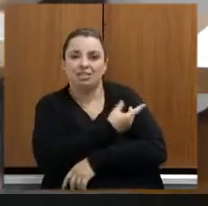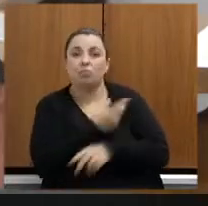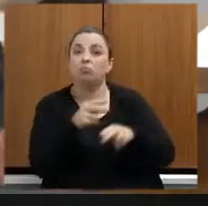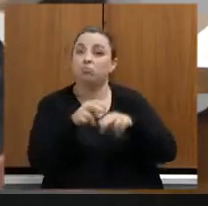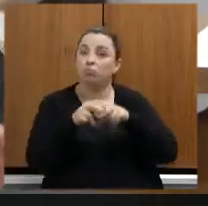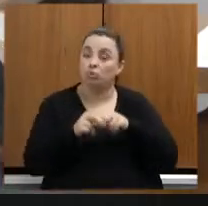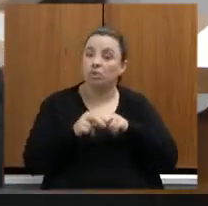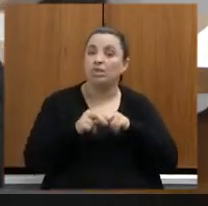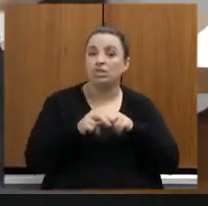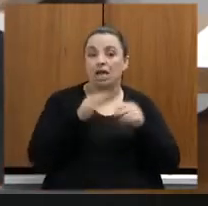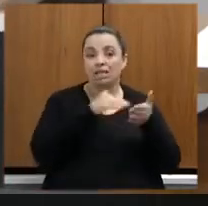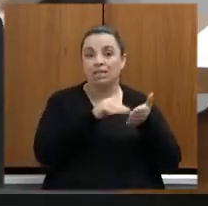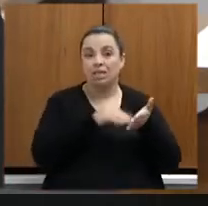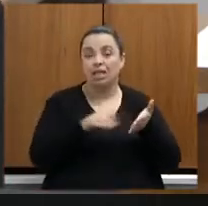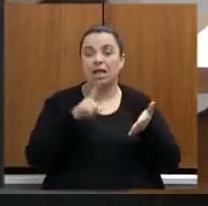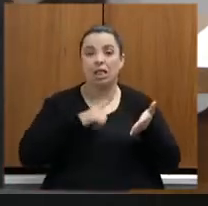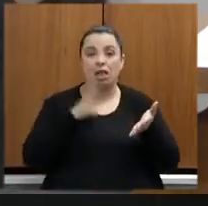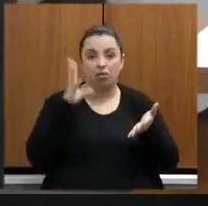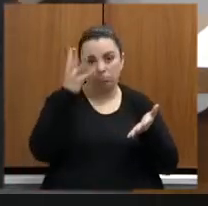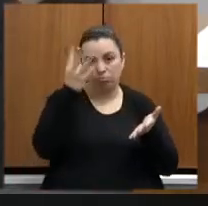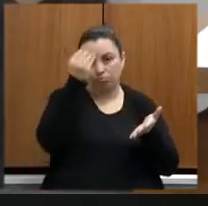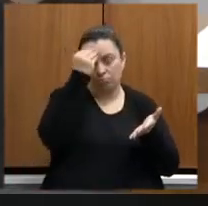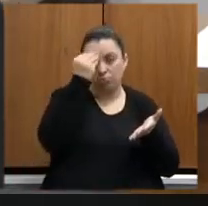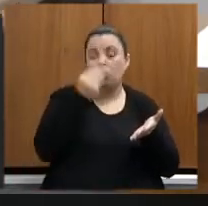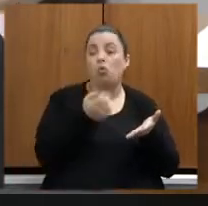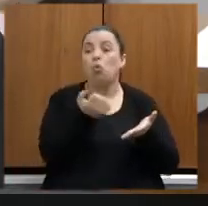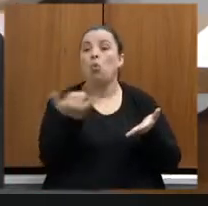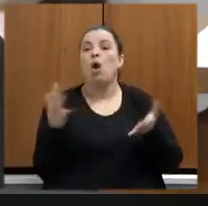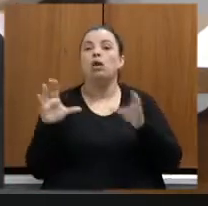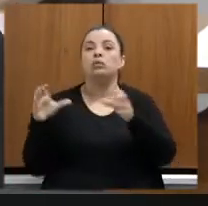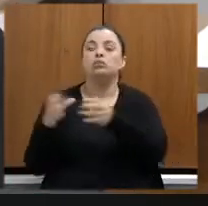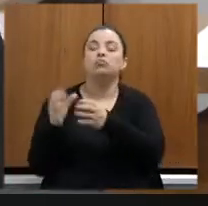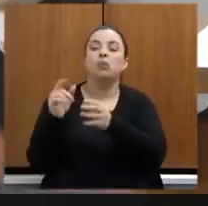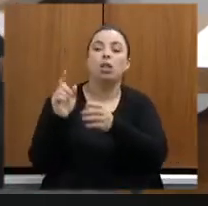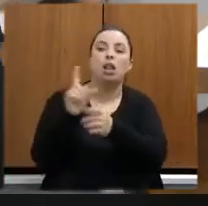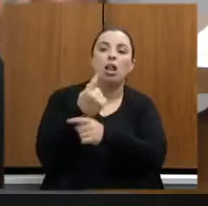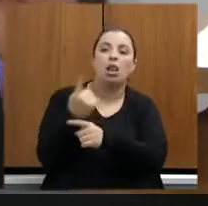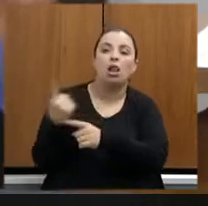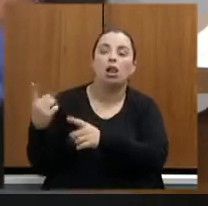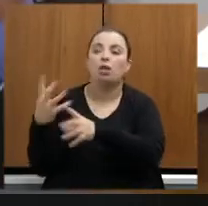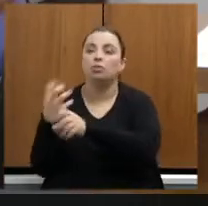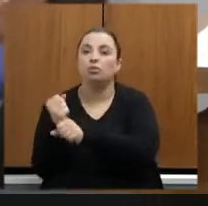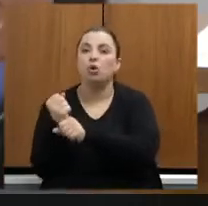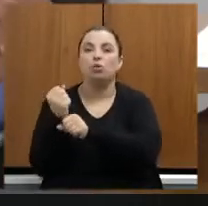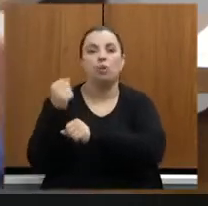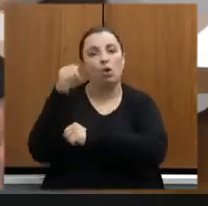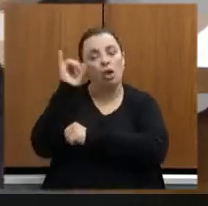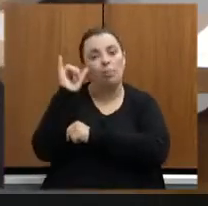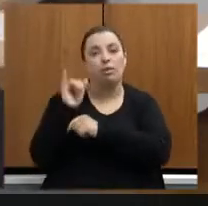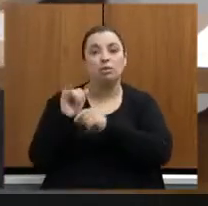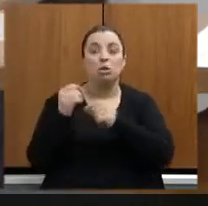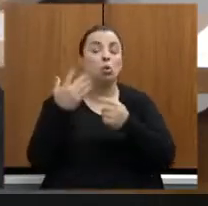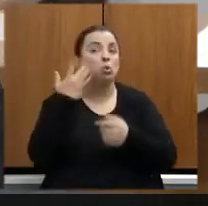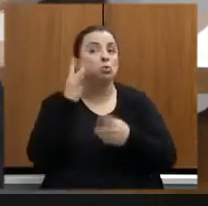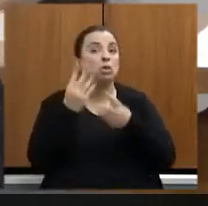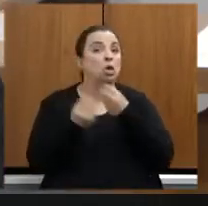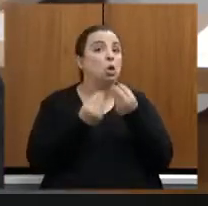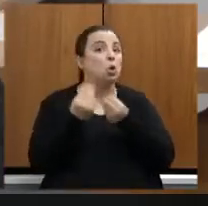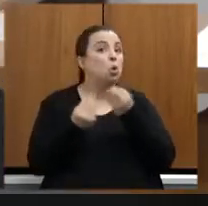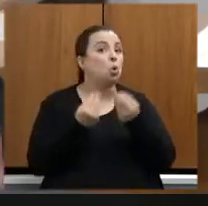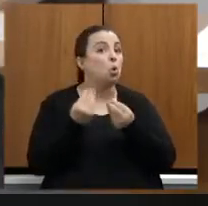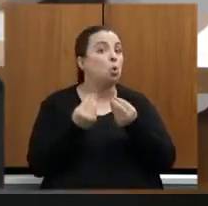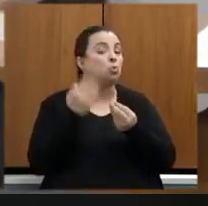Minas Gerais eu não sei como que será feito com que a secretaria terá esse